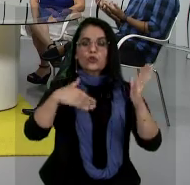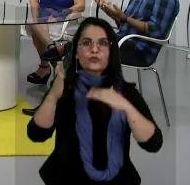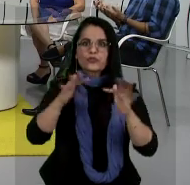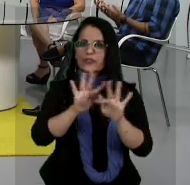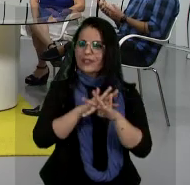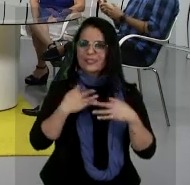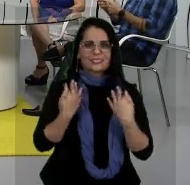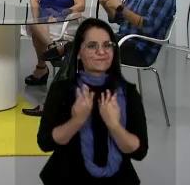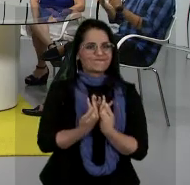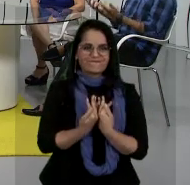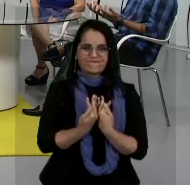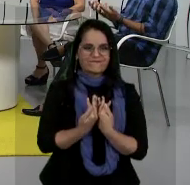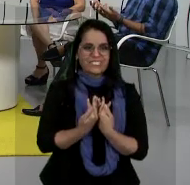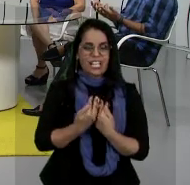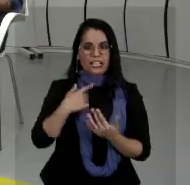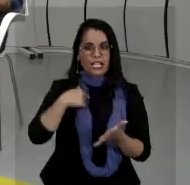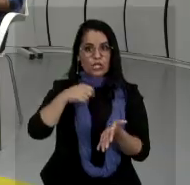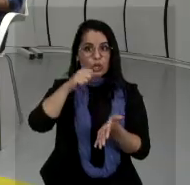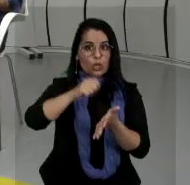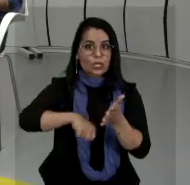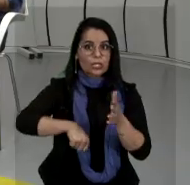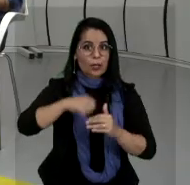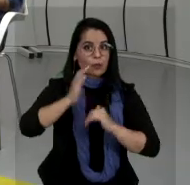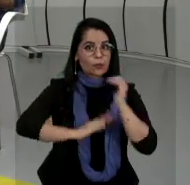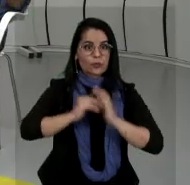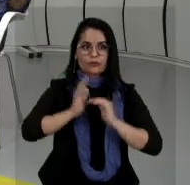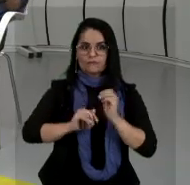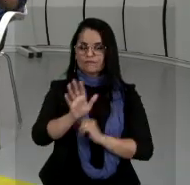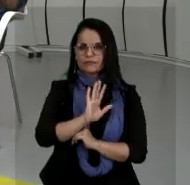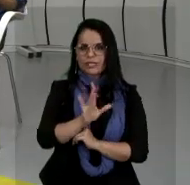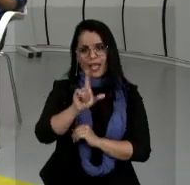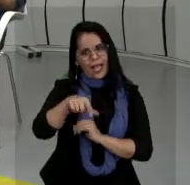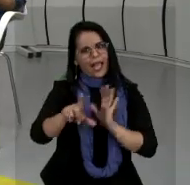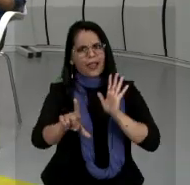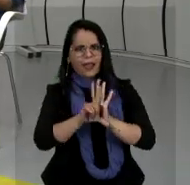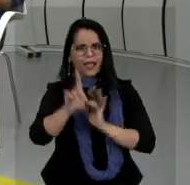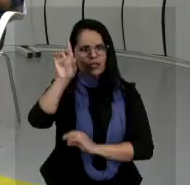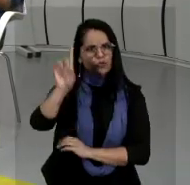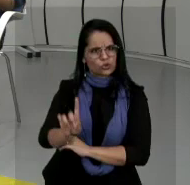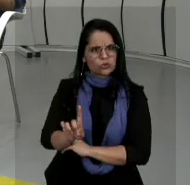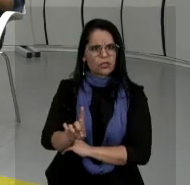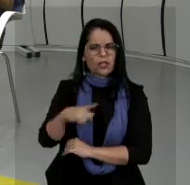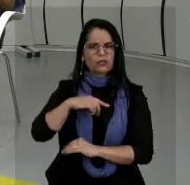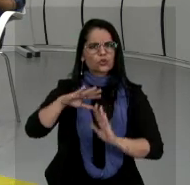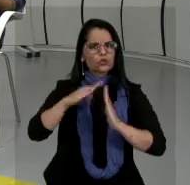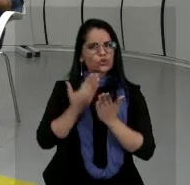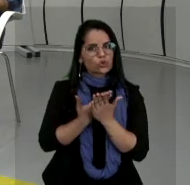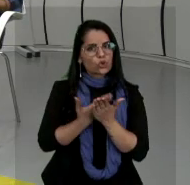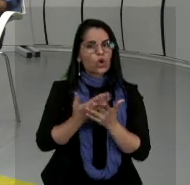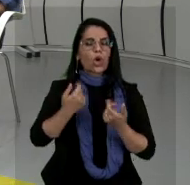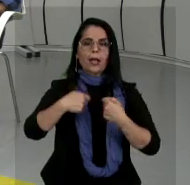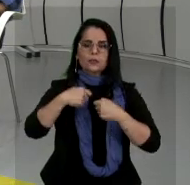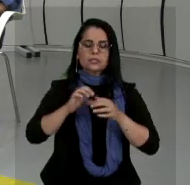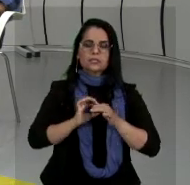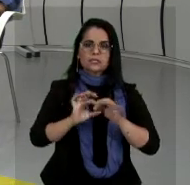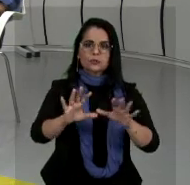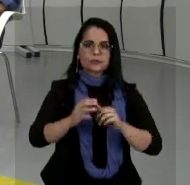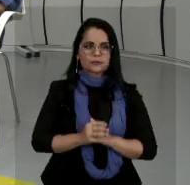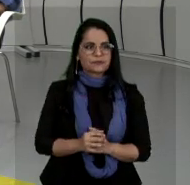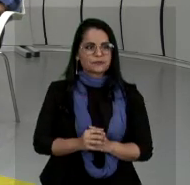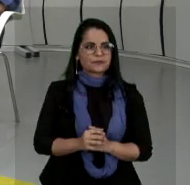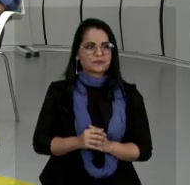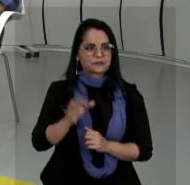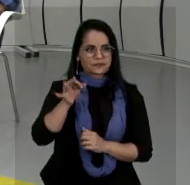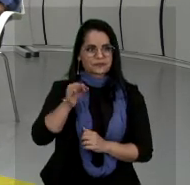pais, os pais terem que contratar um profissional. É legislação, é direito, as escolas elas precisam disponibilizar isso. Não